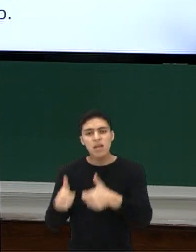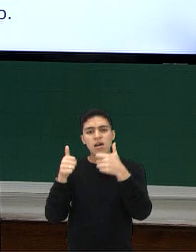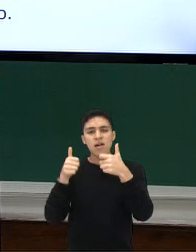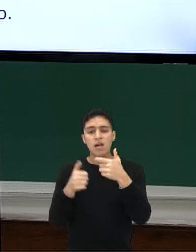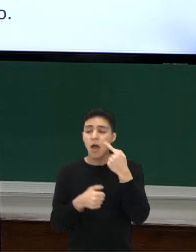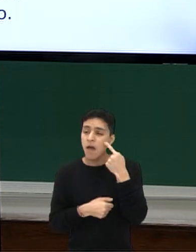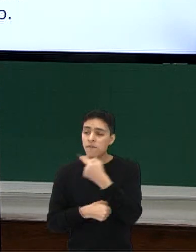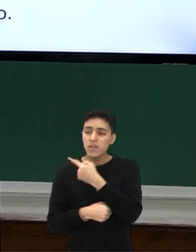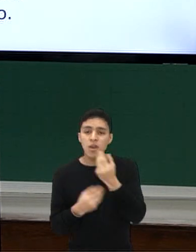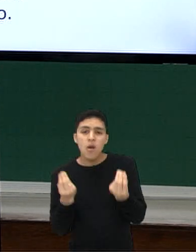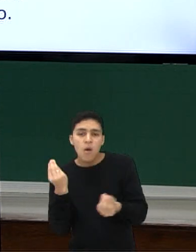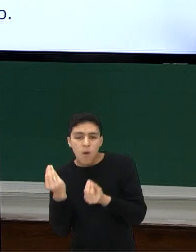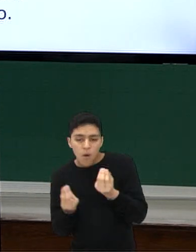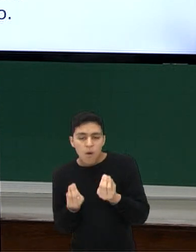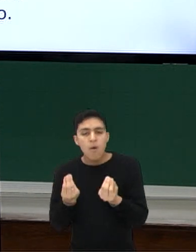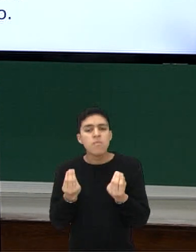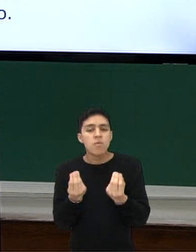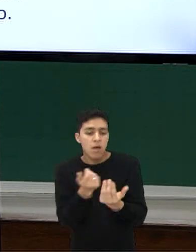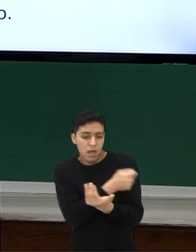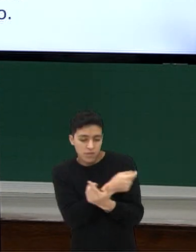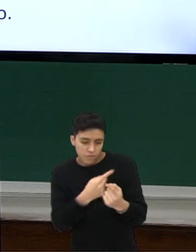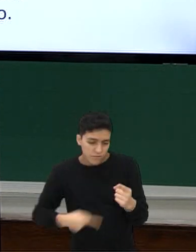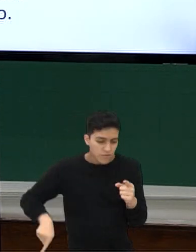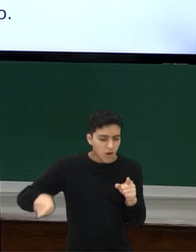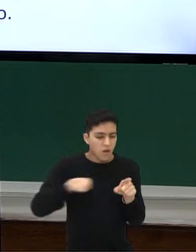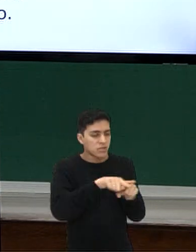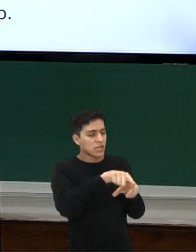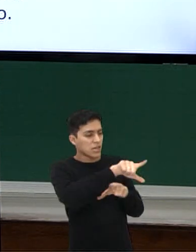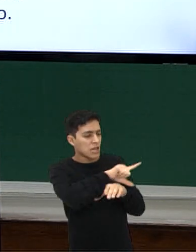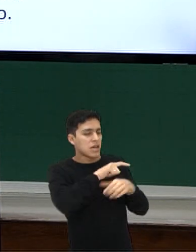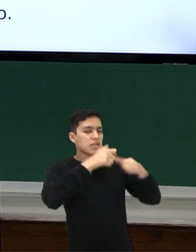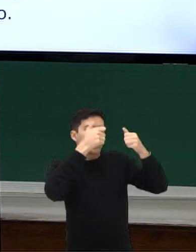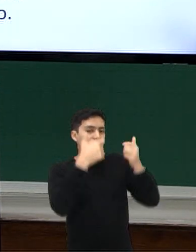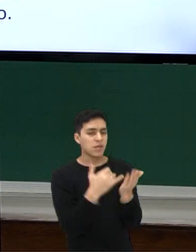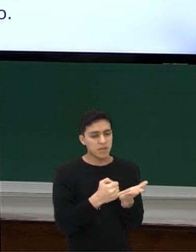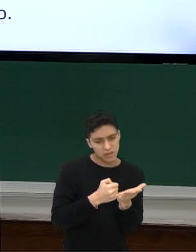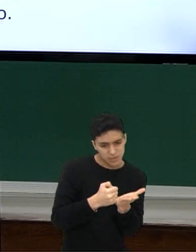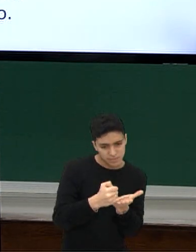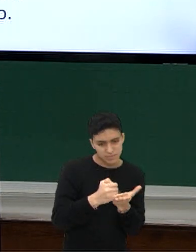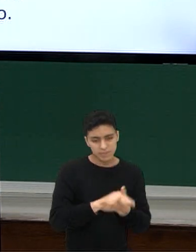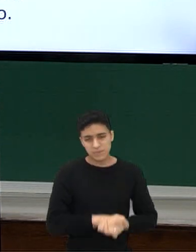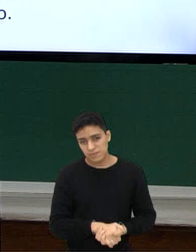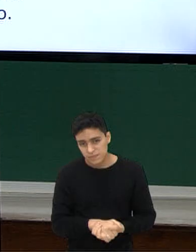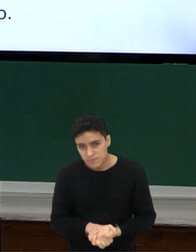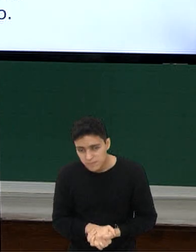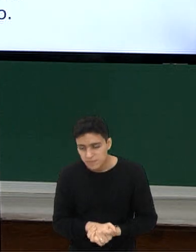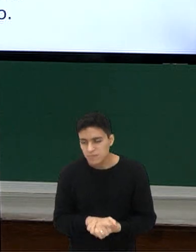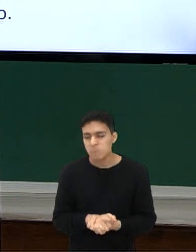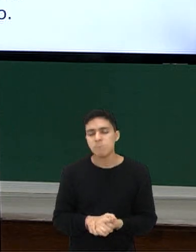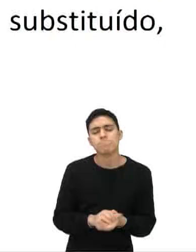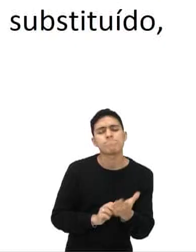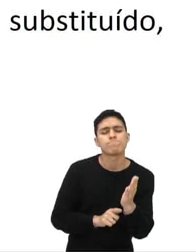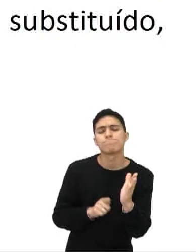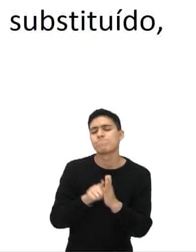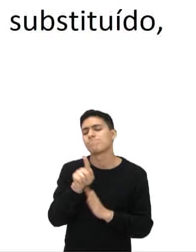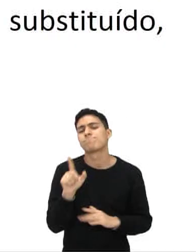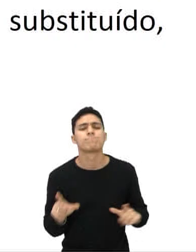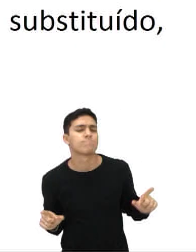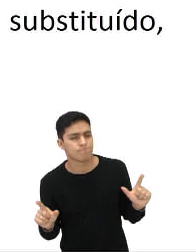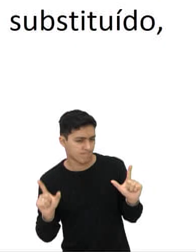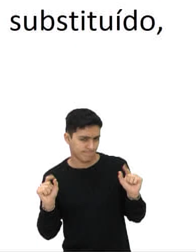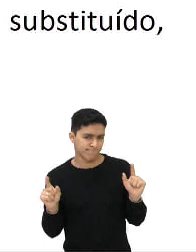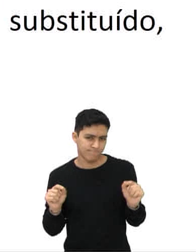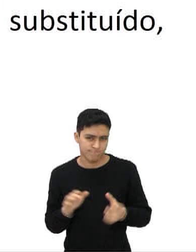ele retoma aqui, né? O que ele já tinha dito lá na introdução. E a pergunta que eu tenho para vocês